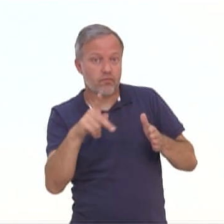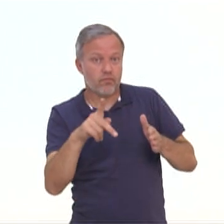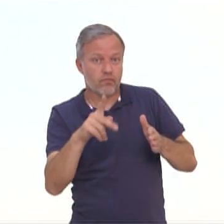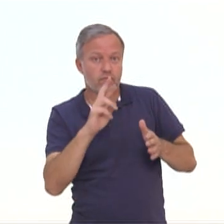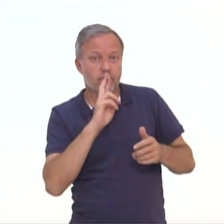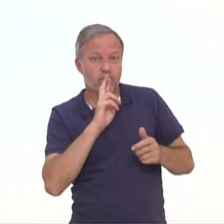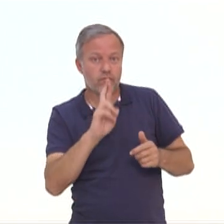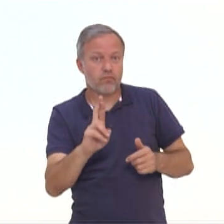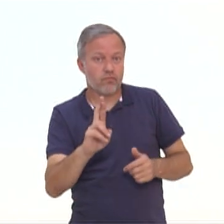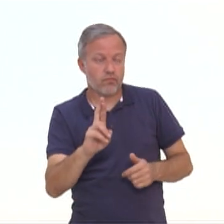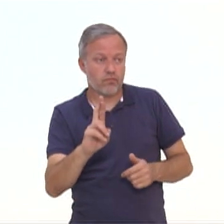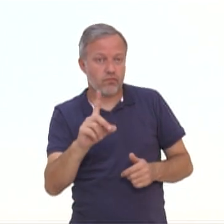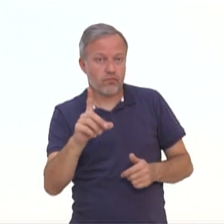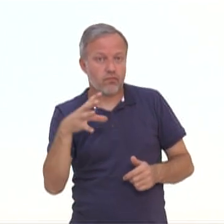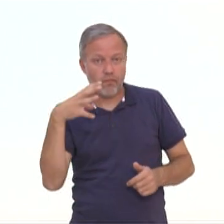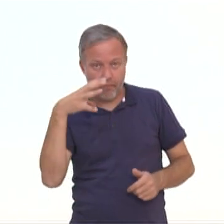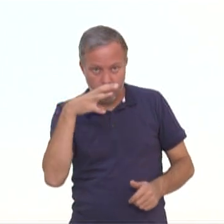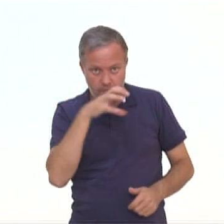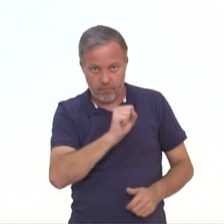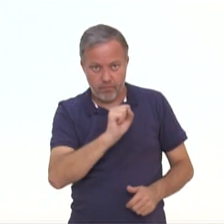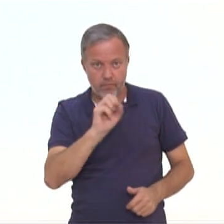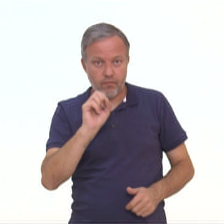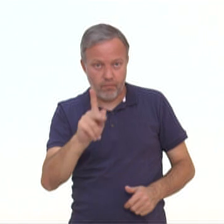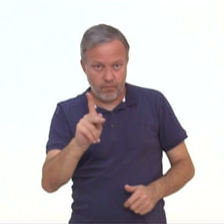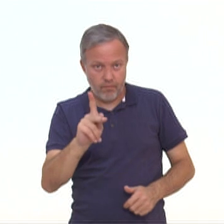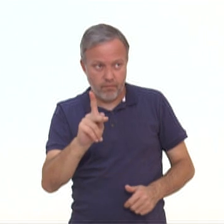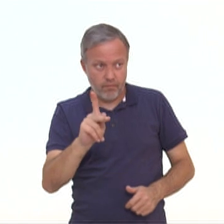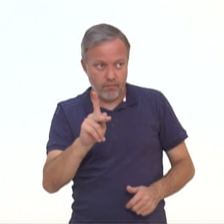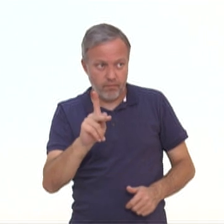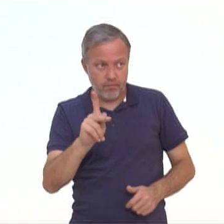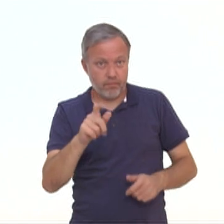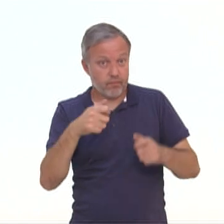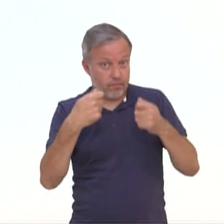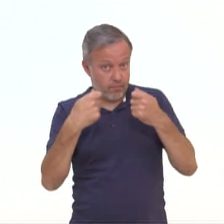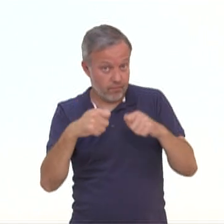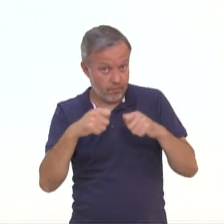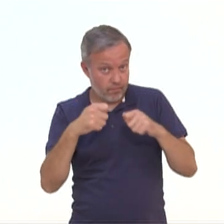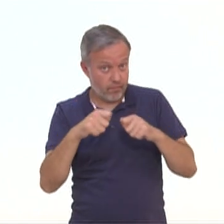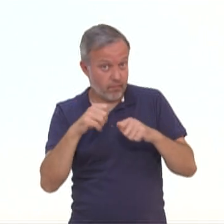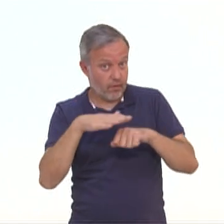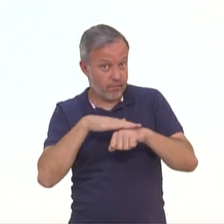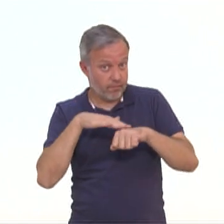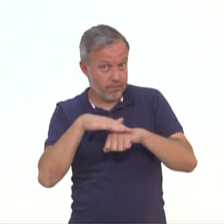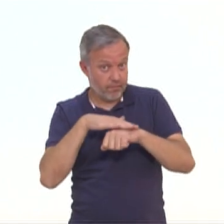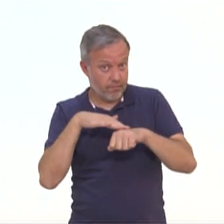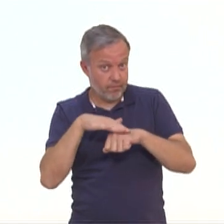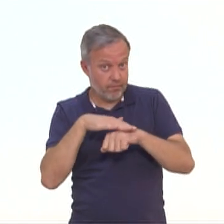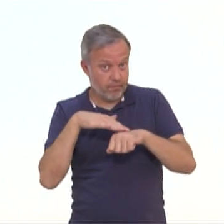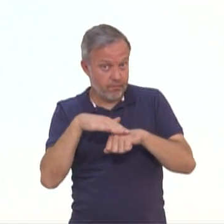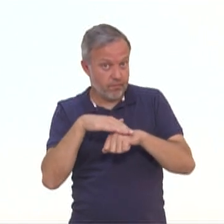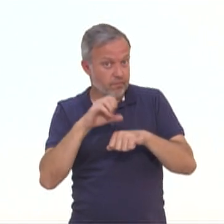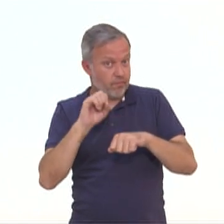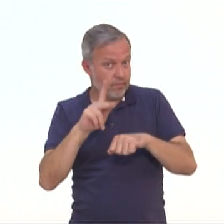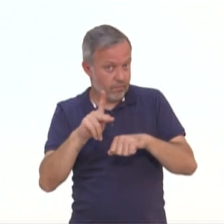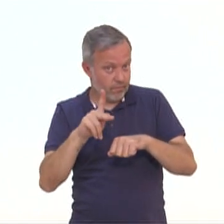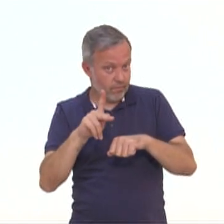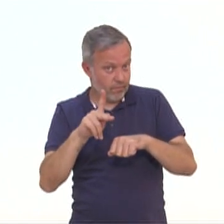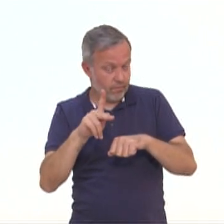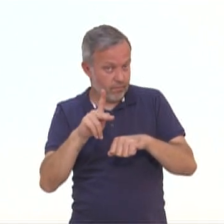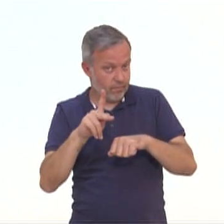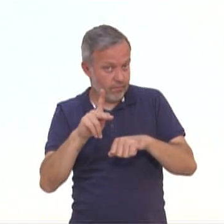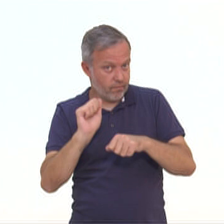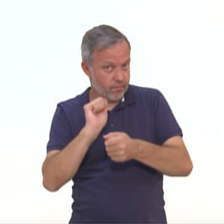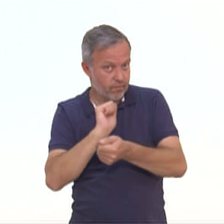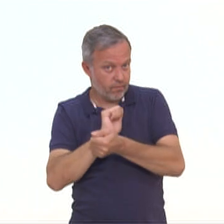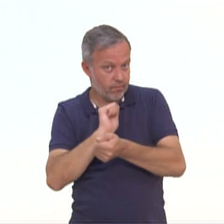sua resposta e logo você compara com a minha. Se precisar discutir, aí você usa os aplicativos e conversa com o seu professor. Faz aí e